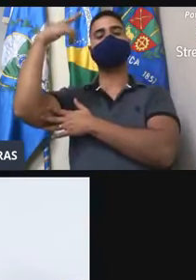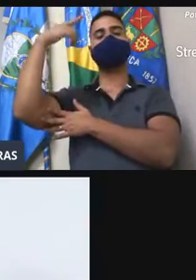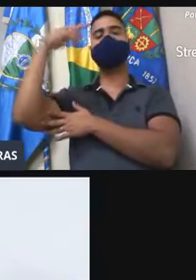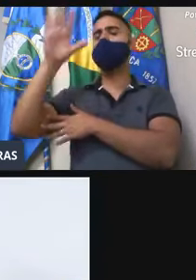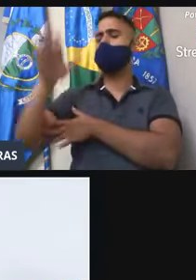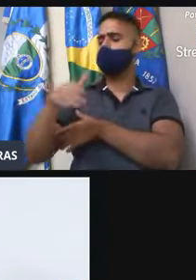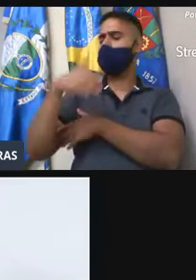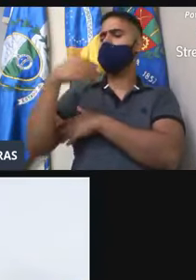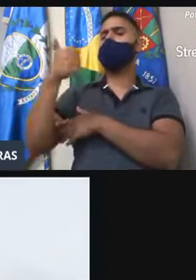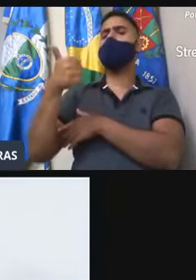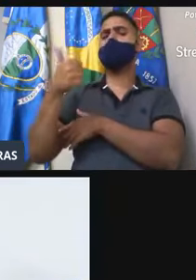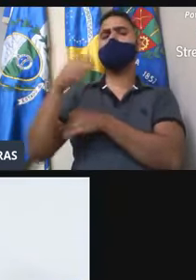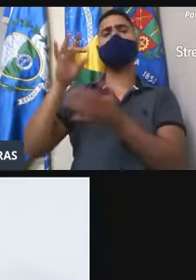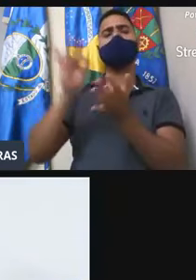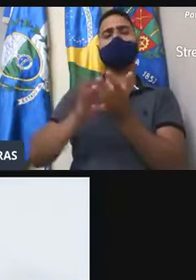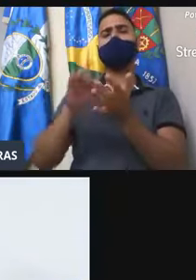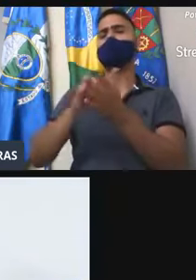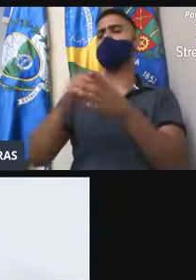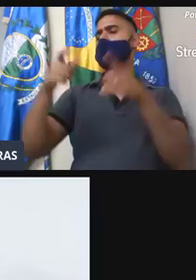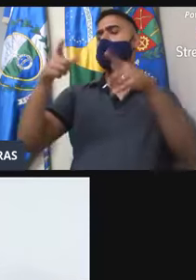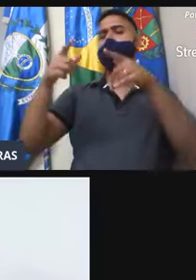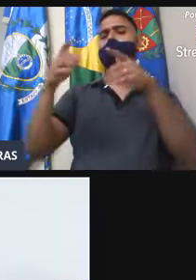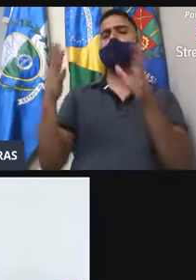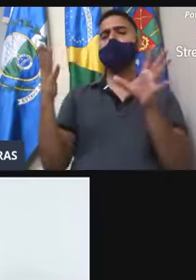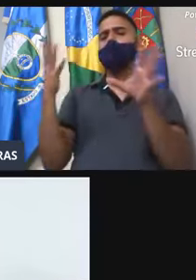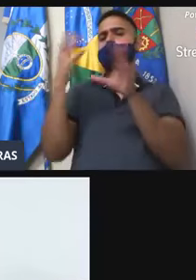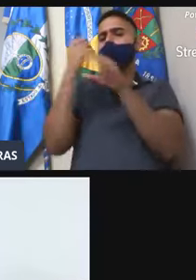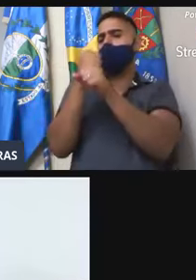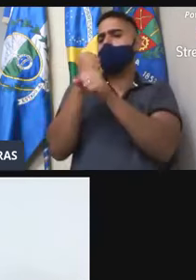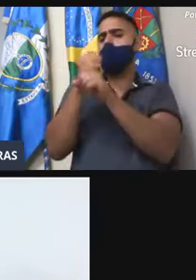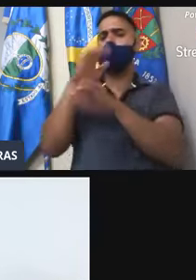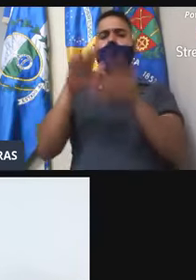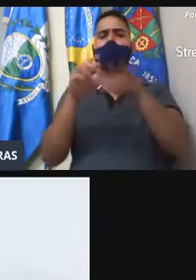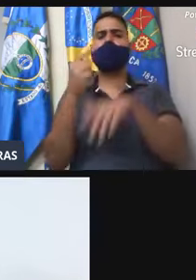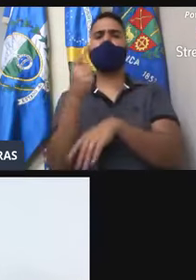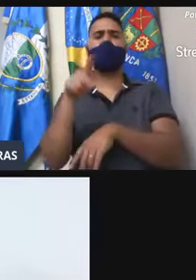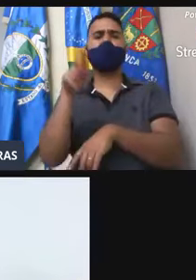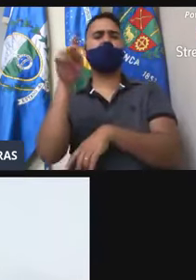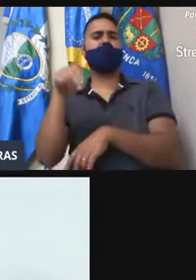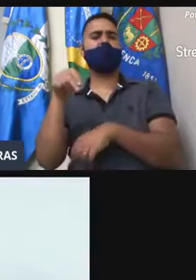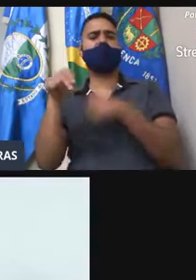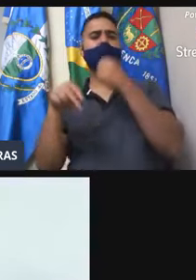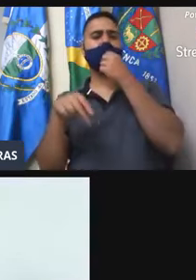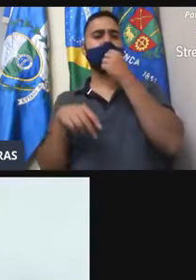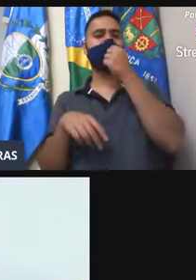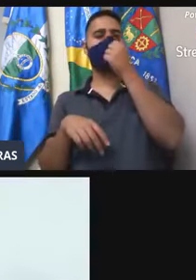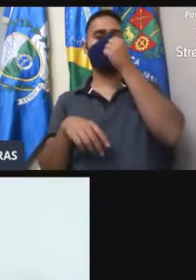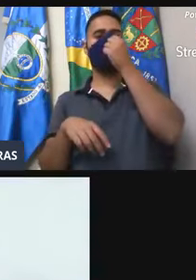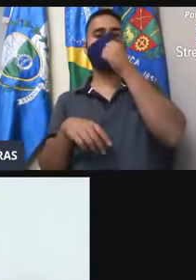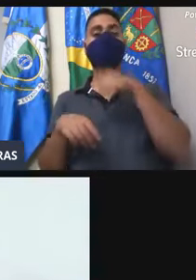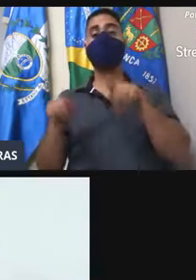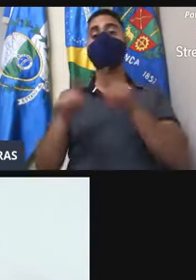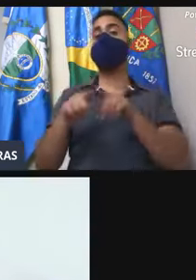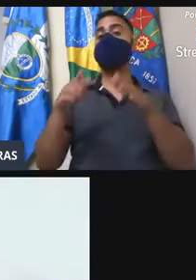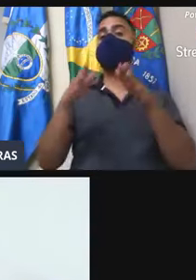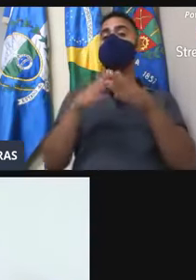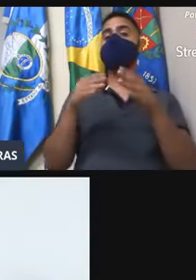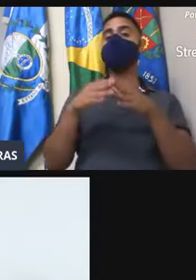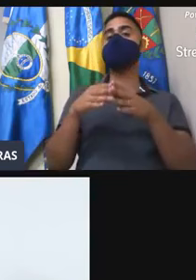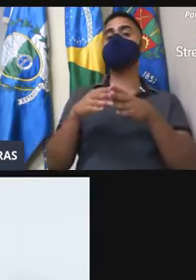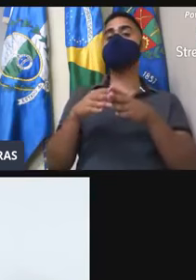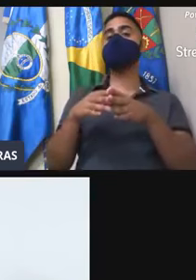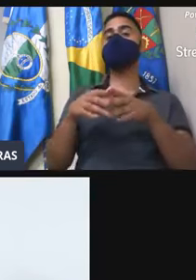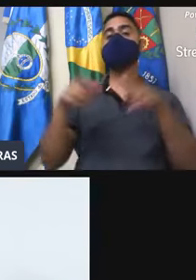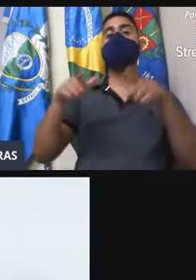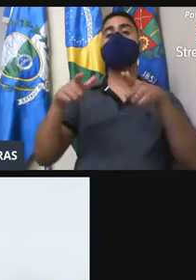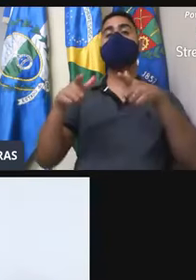melhorar muito, aquela área toda escura, um trecho de mais ou menos 1 quilômetro. Ia pedir também um ponto de ônibus,